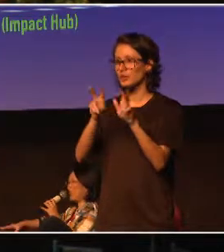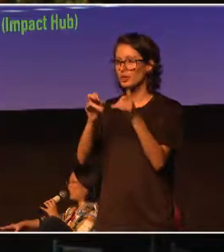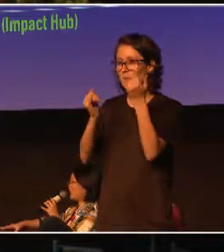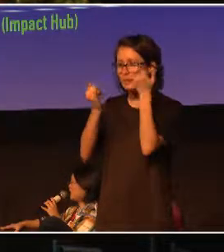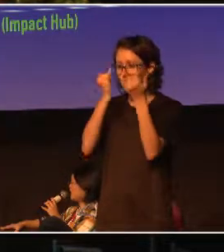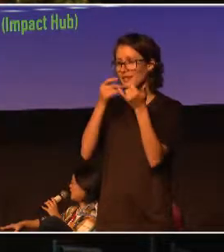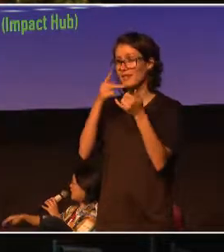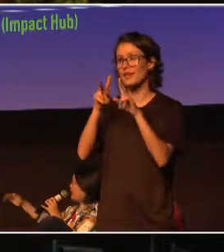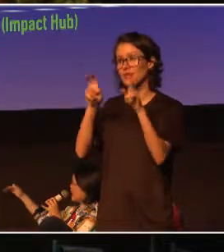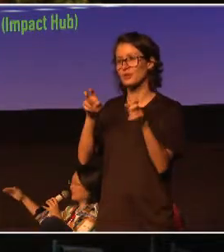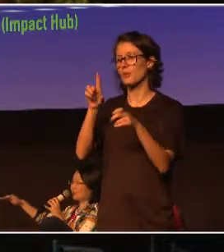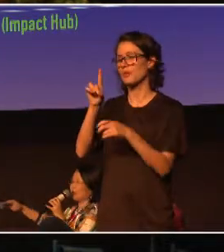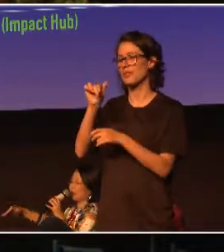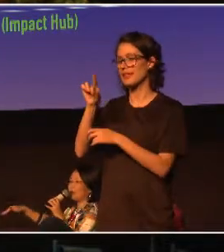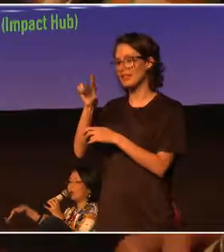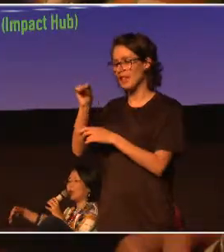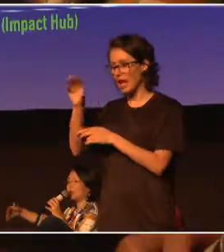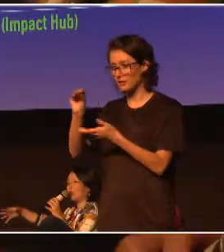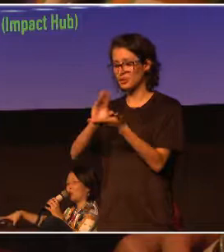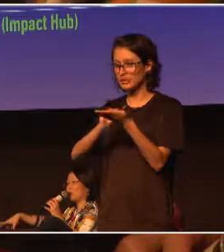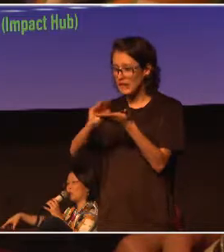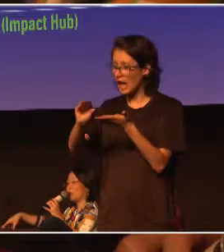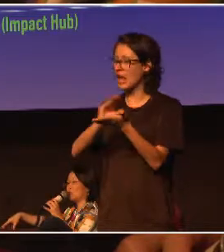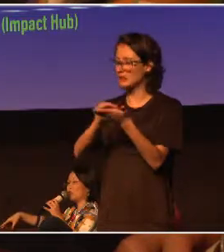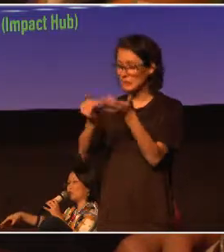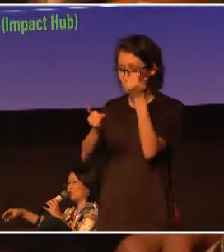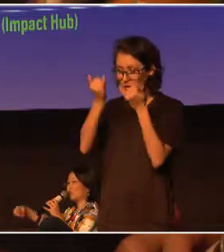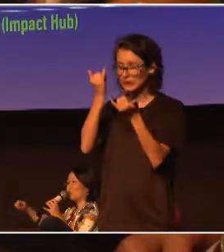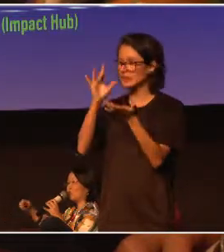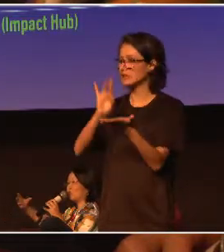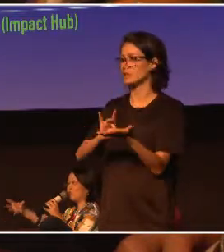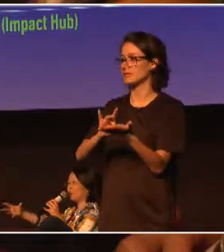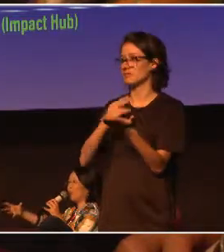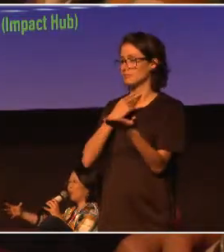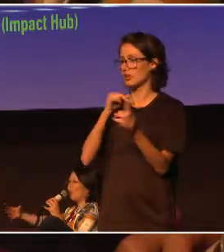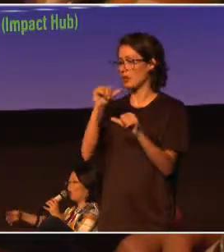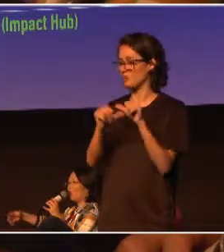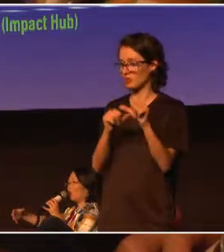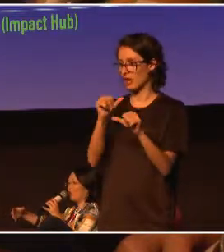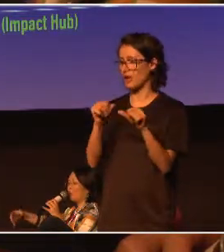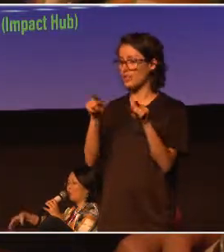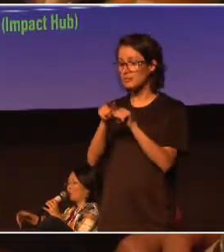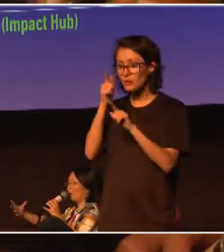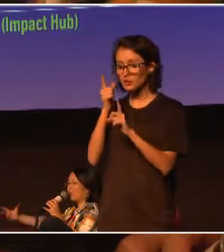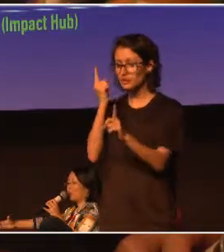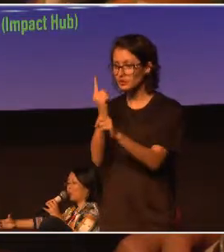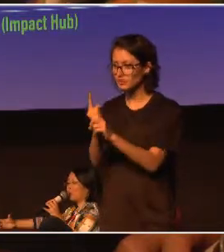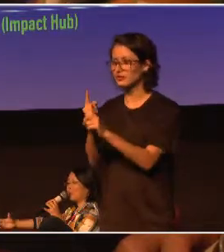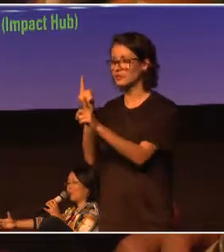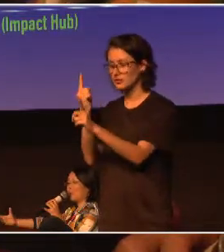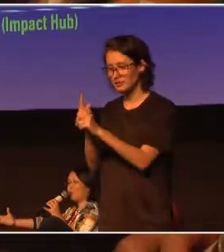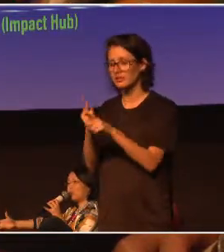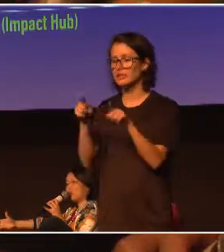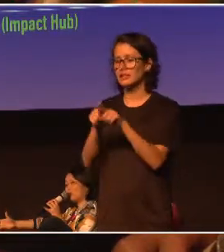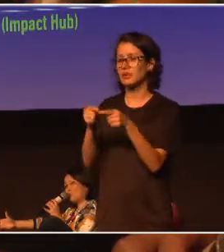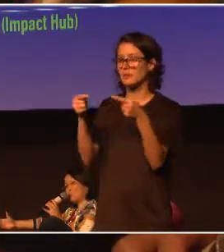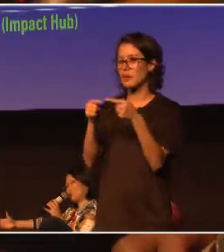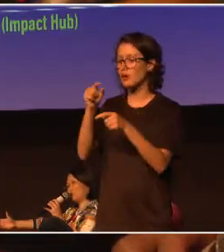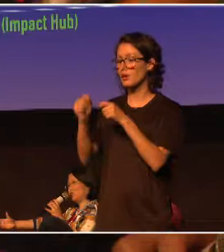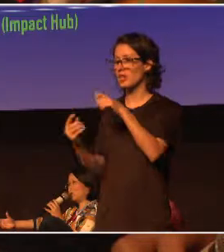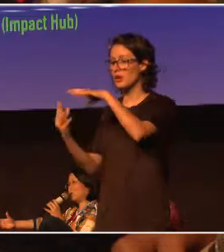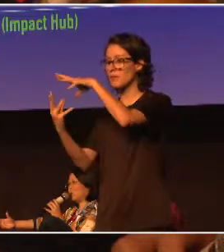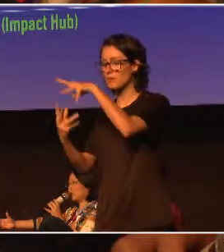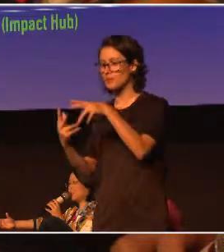muito de dados aqui, e da rastreabilidade de transações, né? Isso tudo tem a ver com o momento que o mundo está passando de crise de confiança